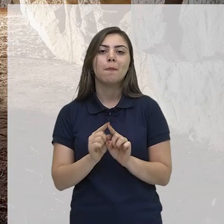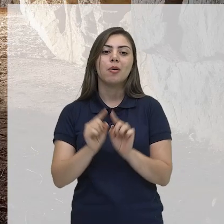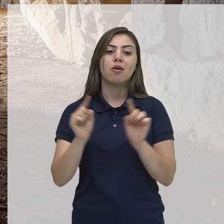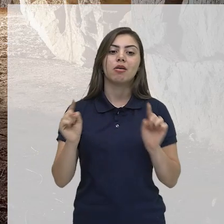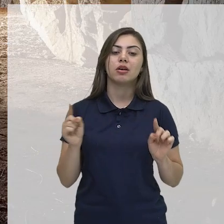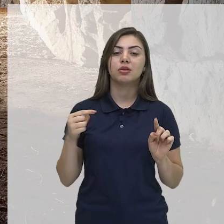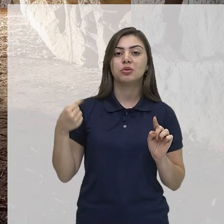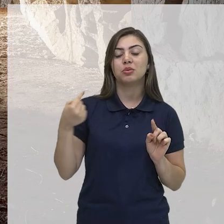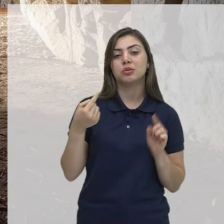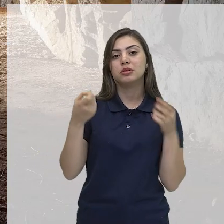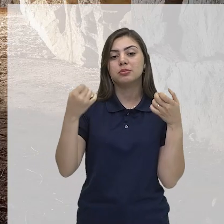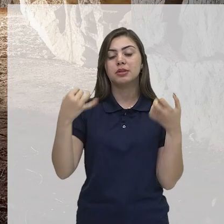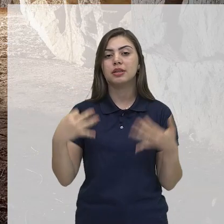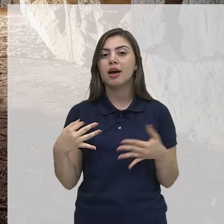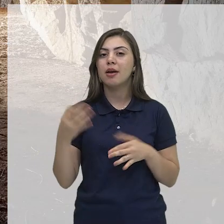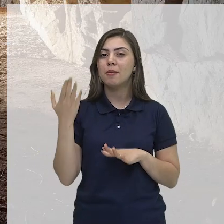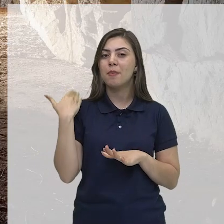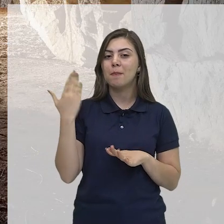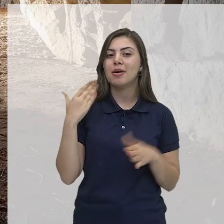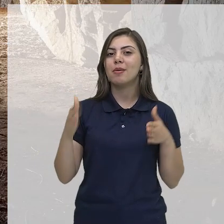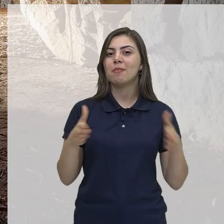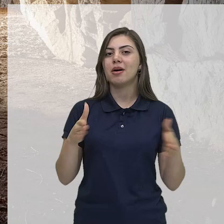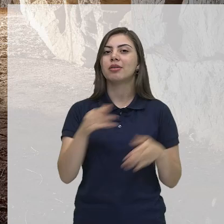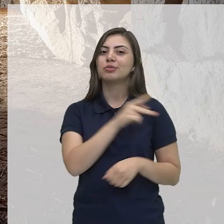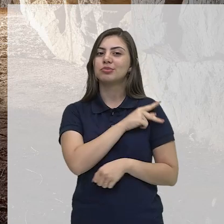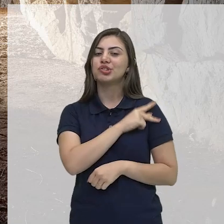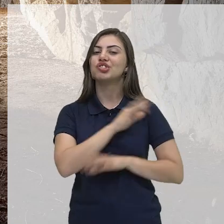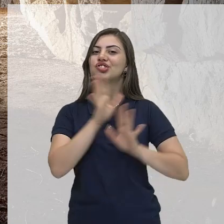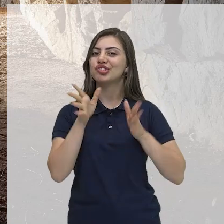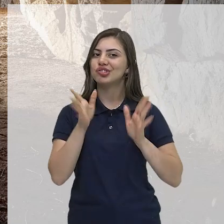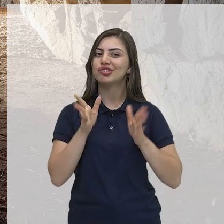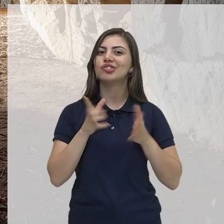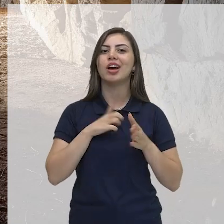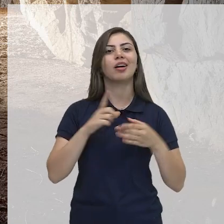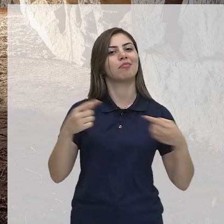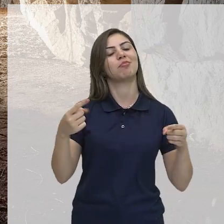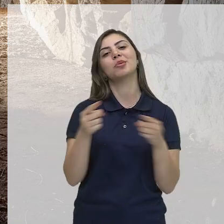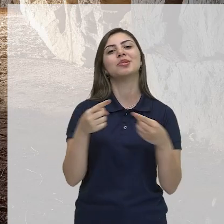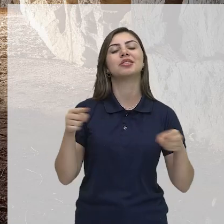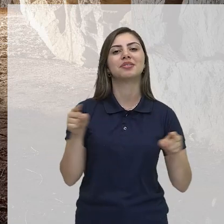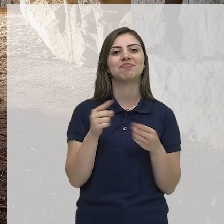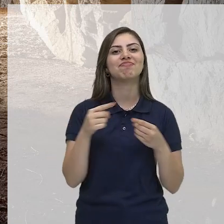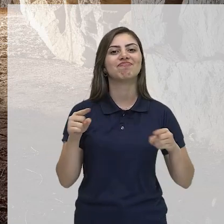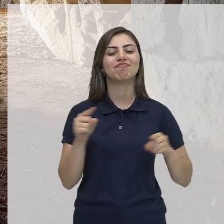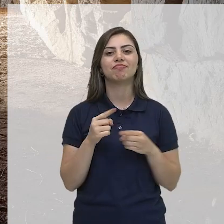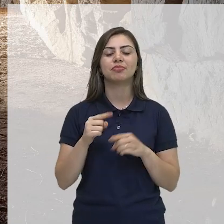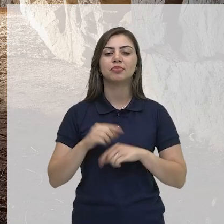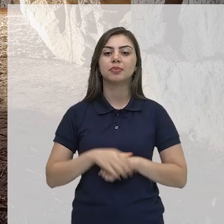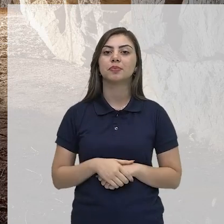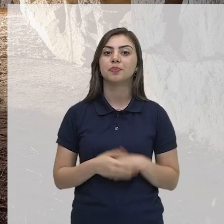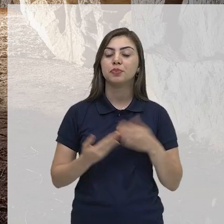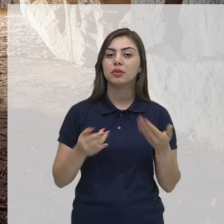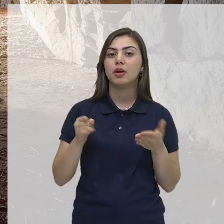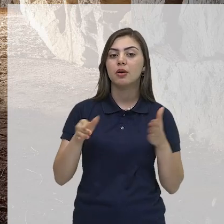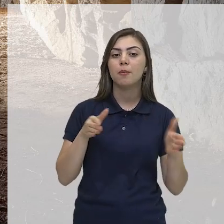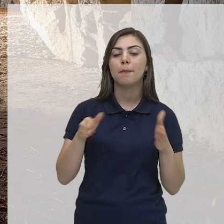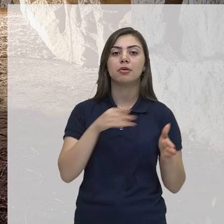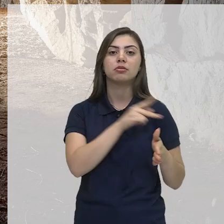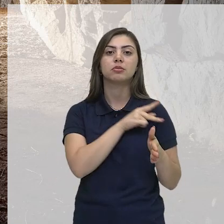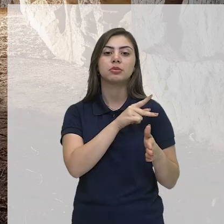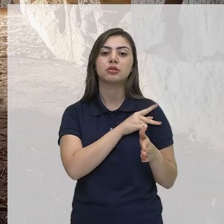possível afirmar que os homens das cavernas já faziam as suas próprias produções musicais. Nesse período eram